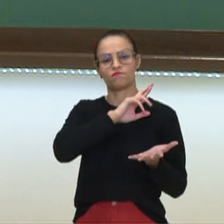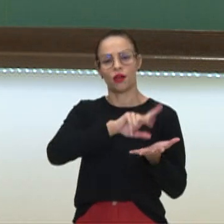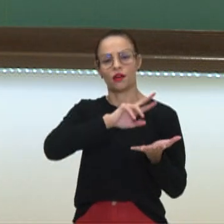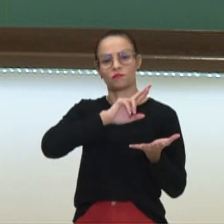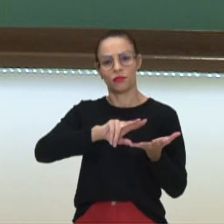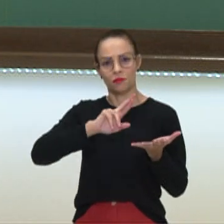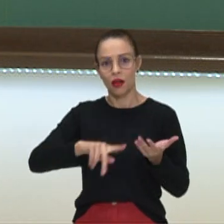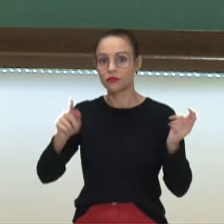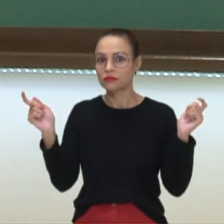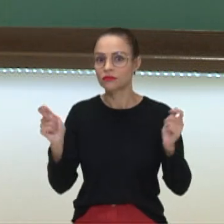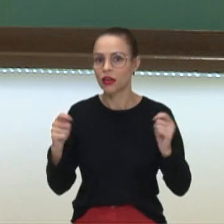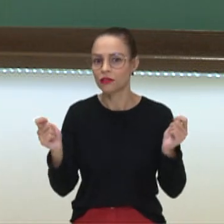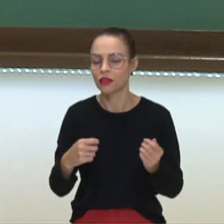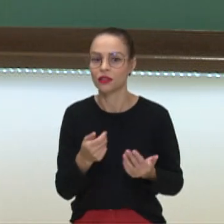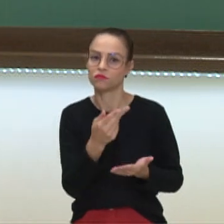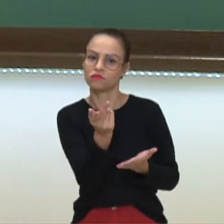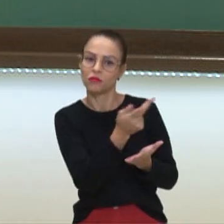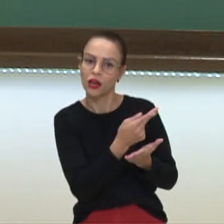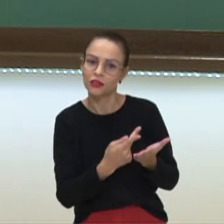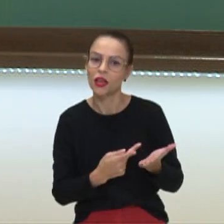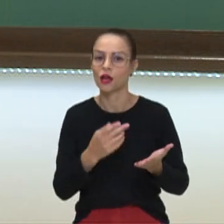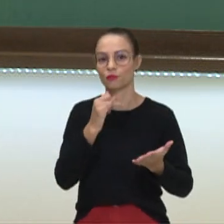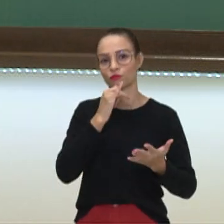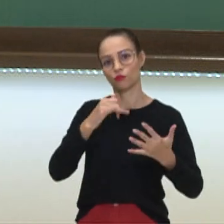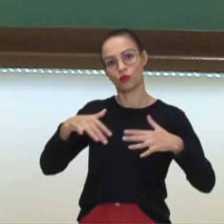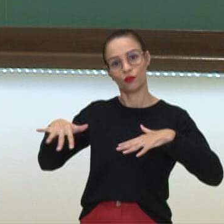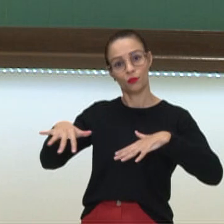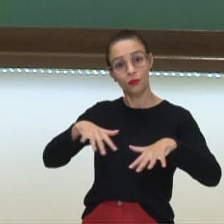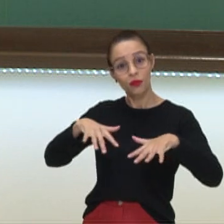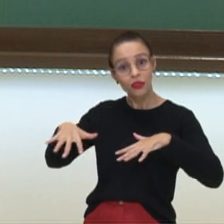ser representadas, né? A questão do movimento,